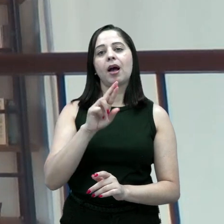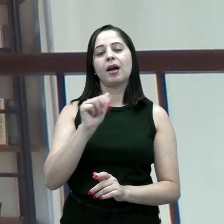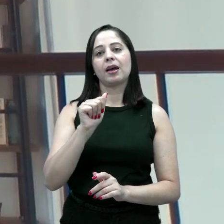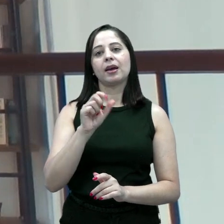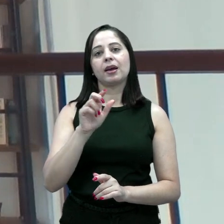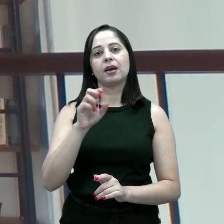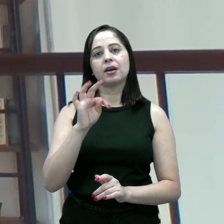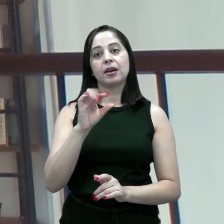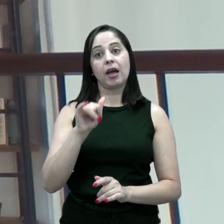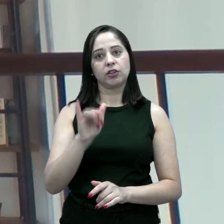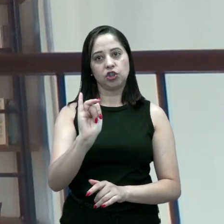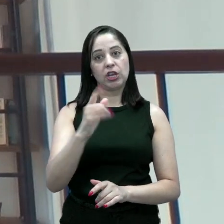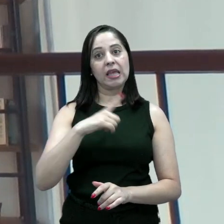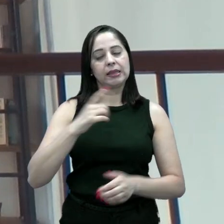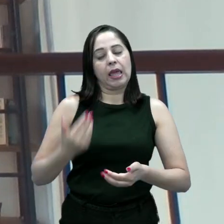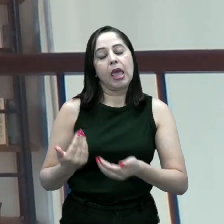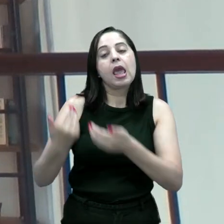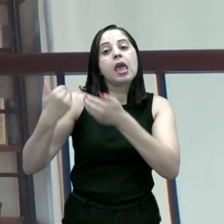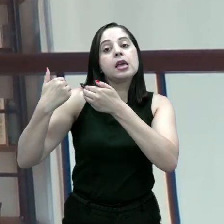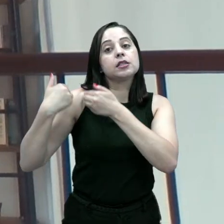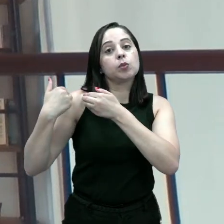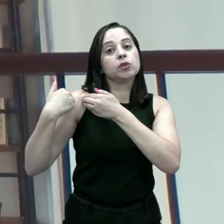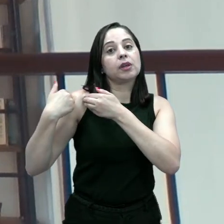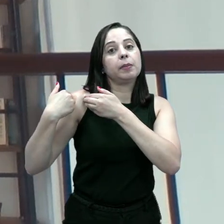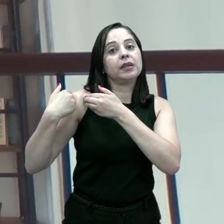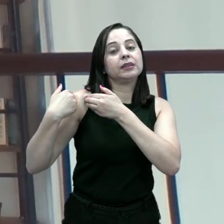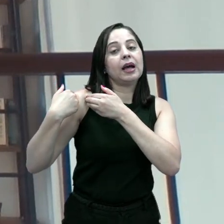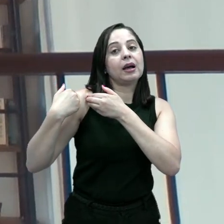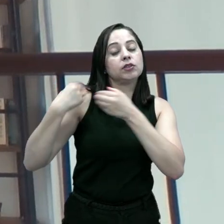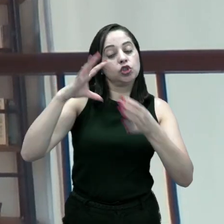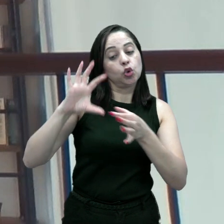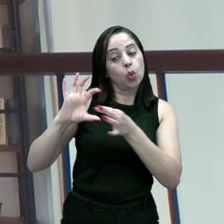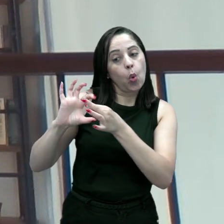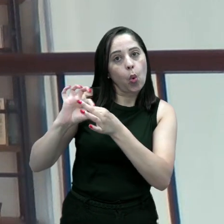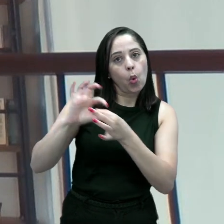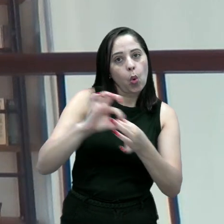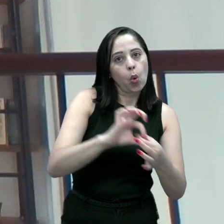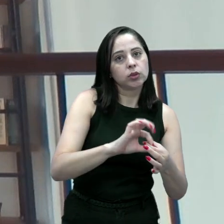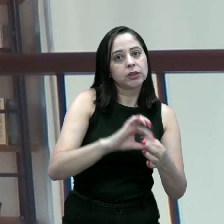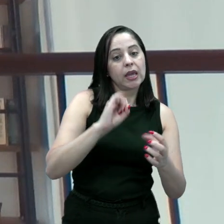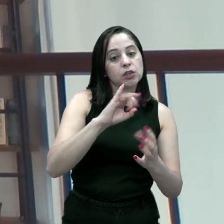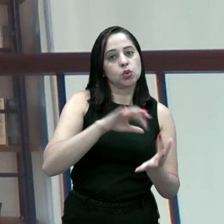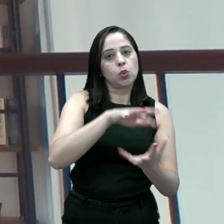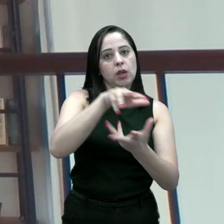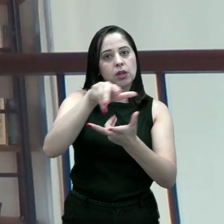grande papel dentro desse contexto internacional de refugiados,